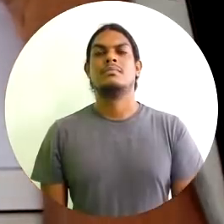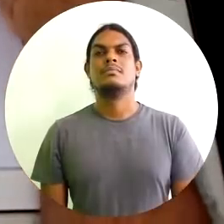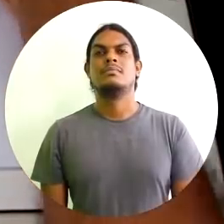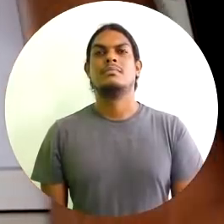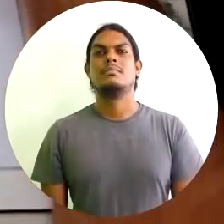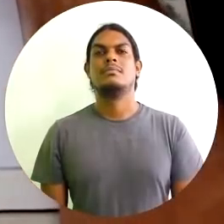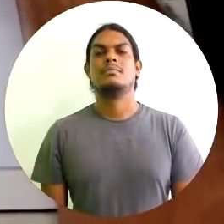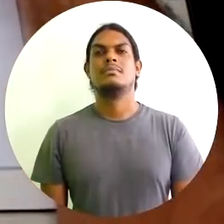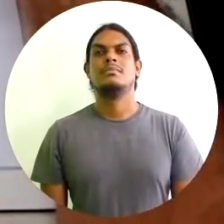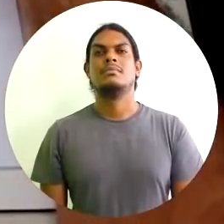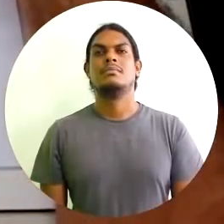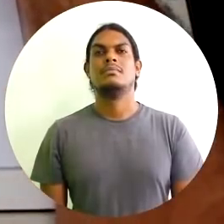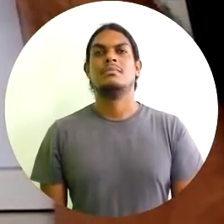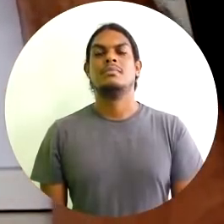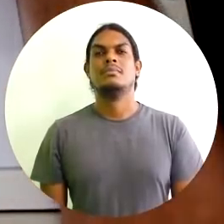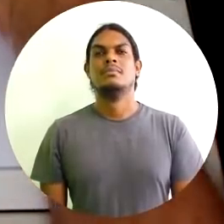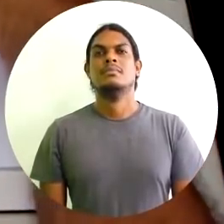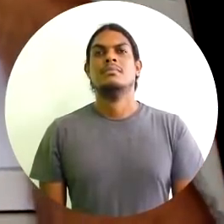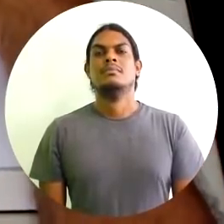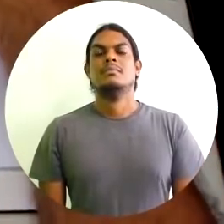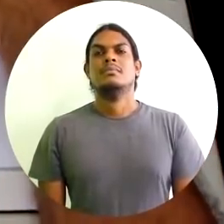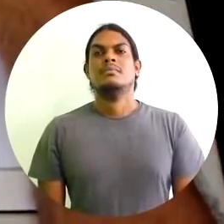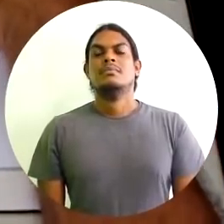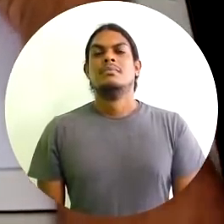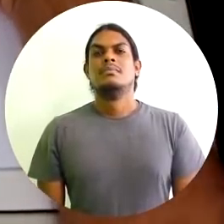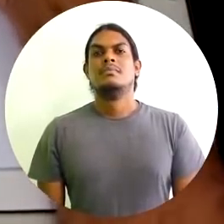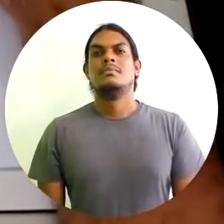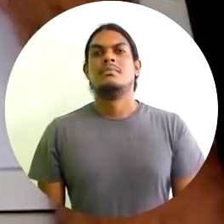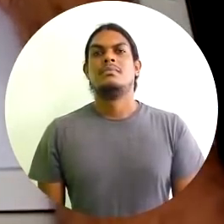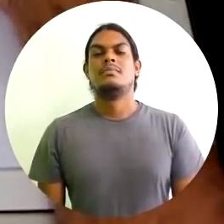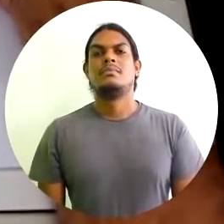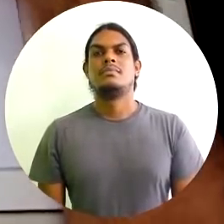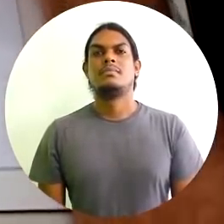Engrossando as linhas para determinar o objeto.